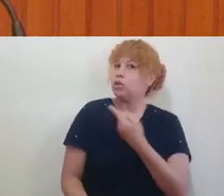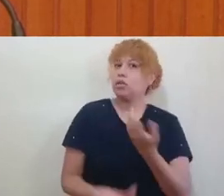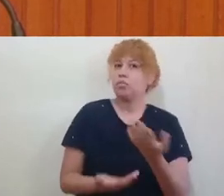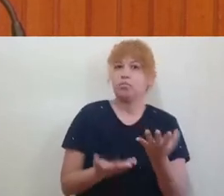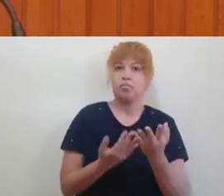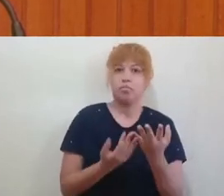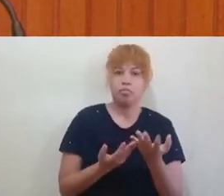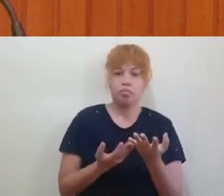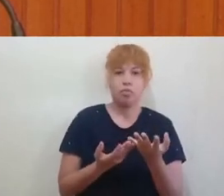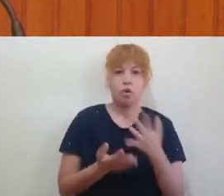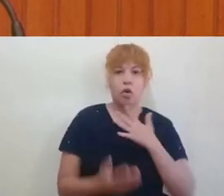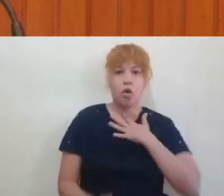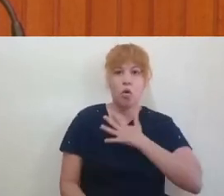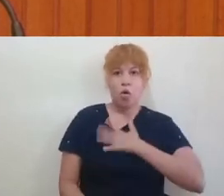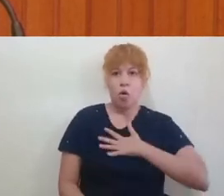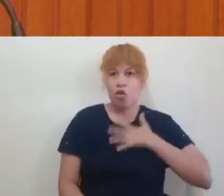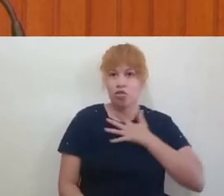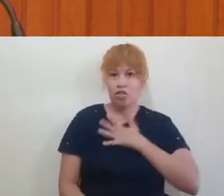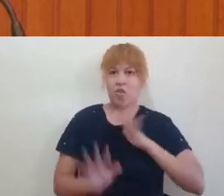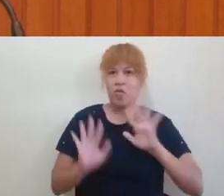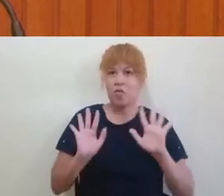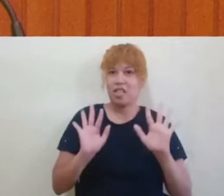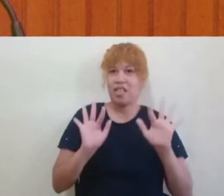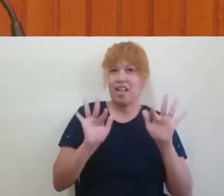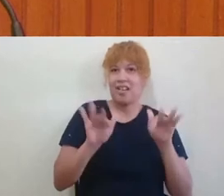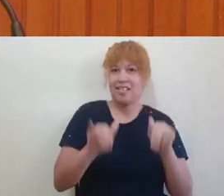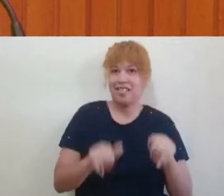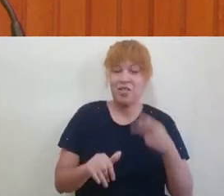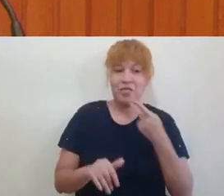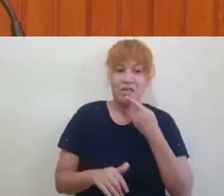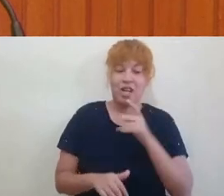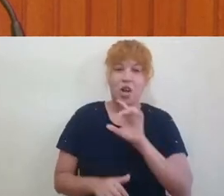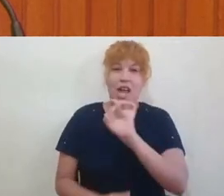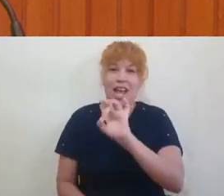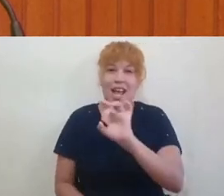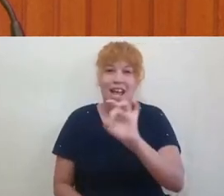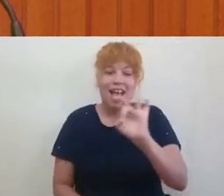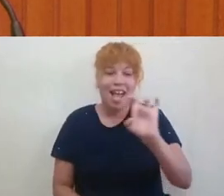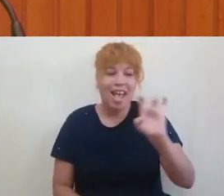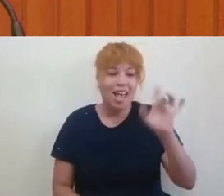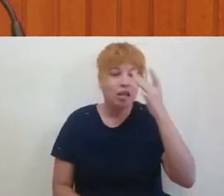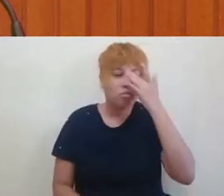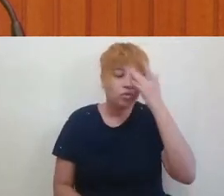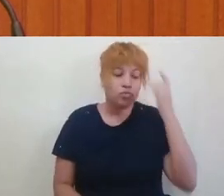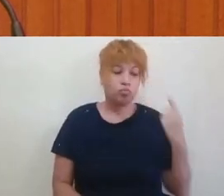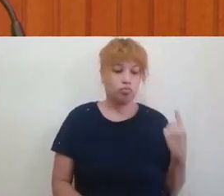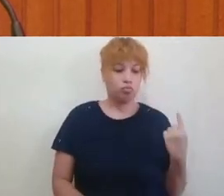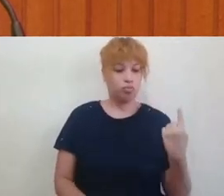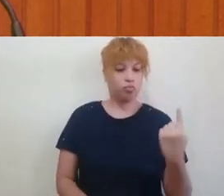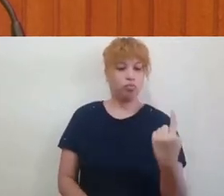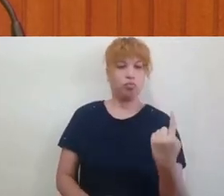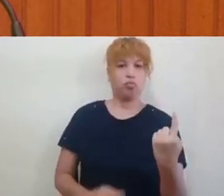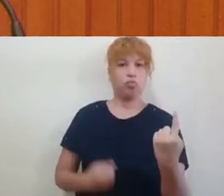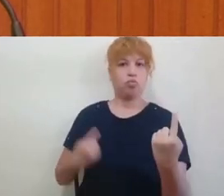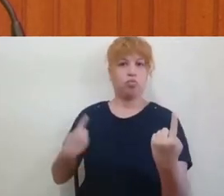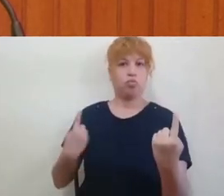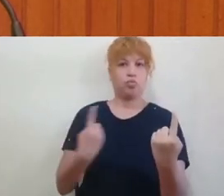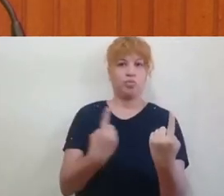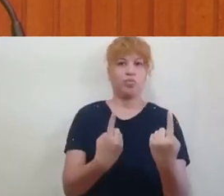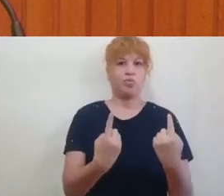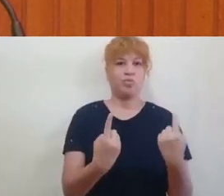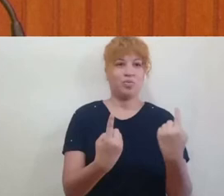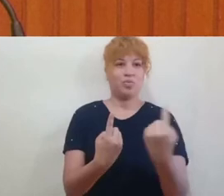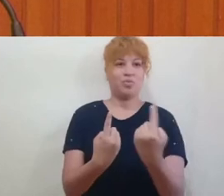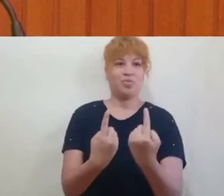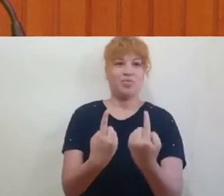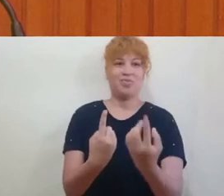muita alegria, a diretora-geral e acadêmica da Unidade Acadêmica de Serra Talhada, UASTE, professora Ellen